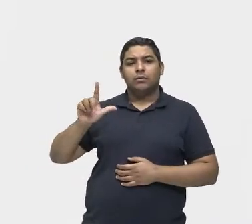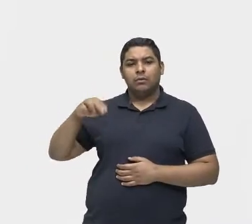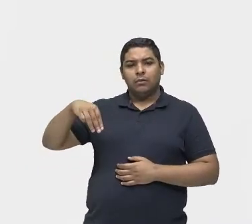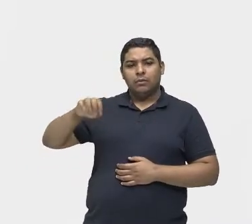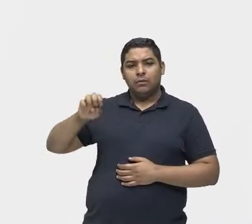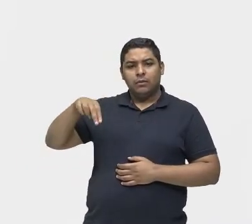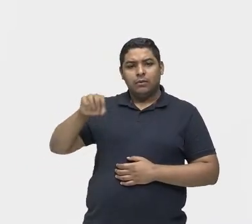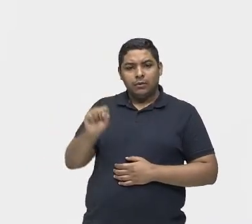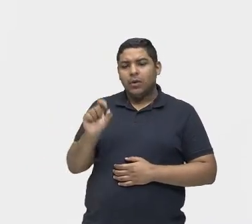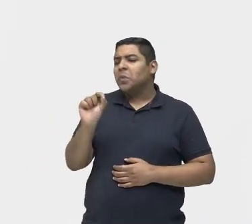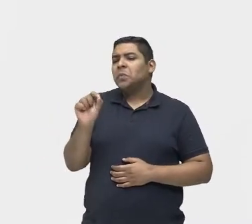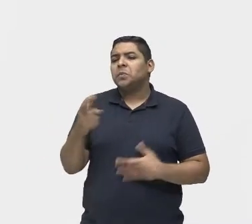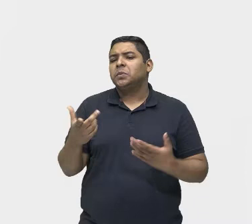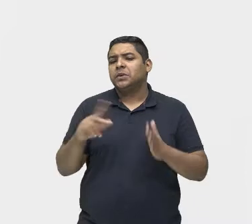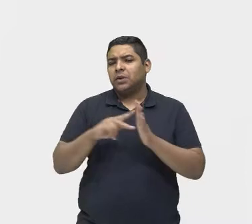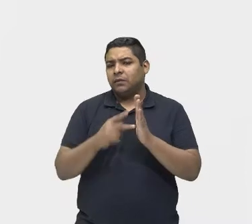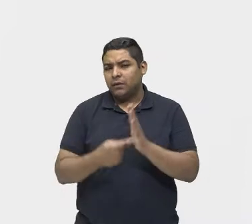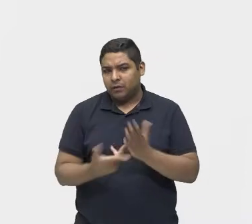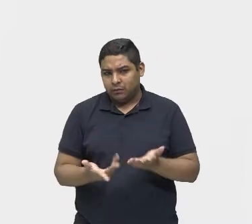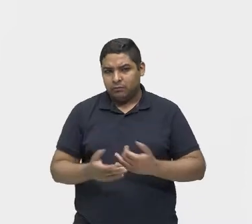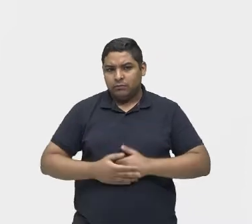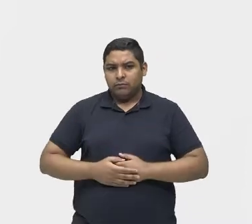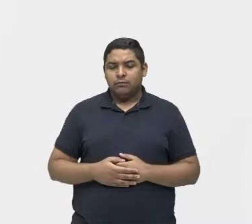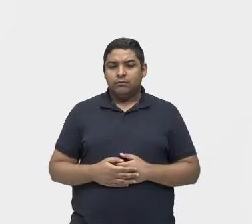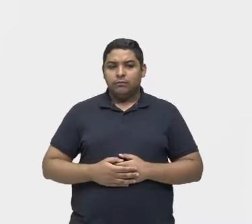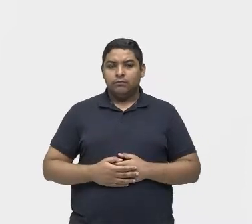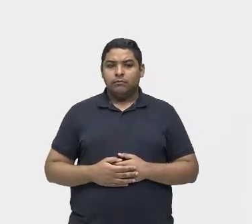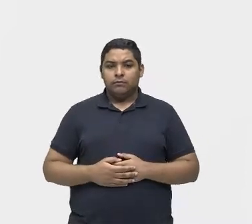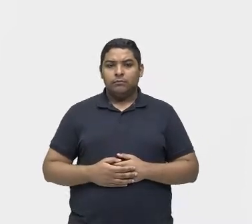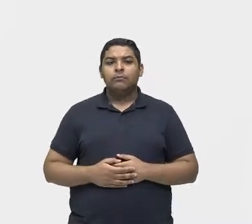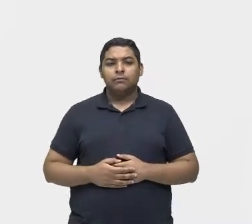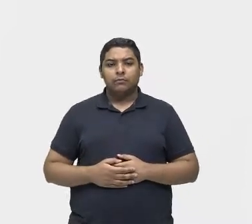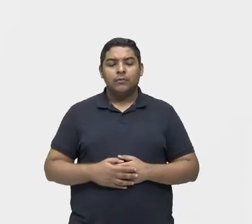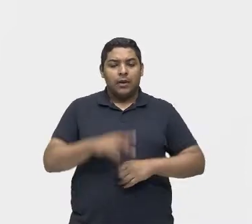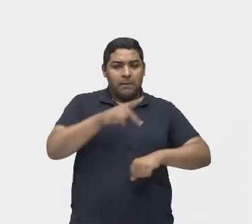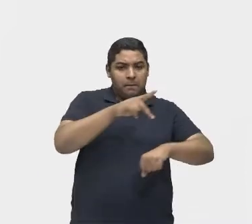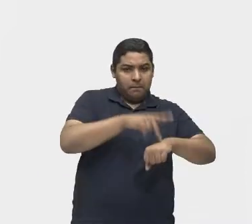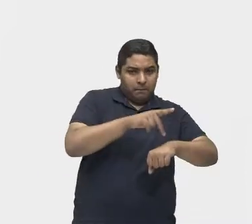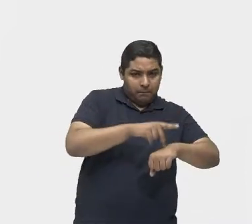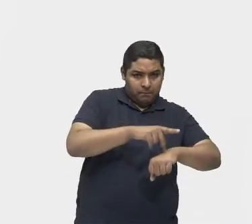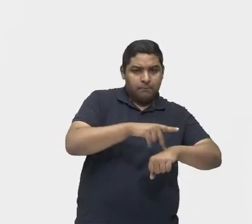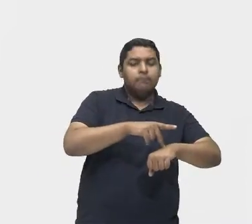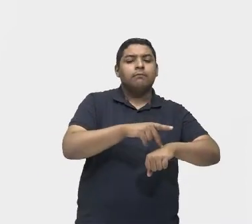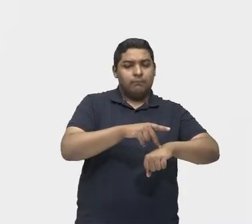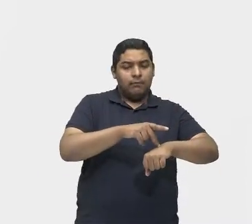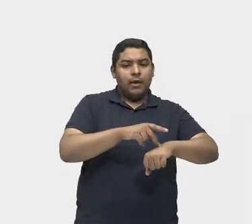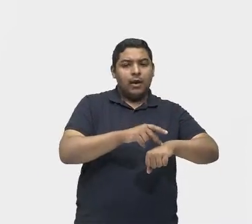o quê? Como consistiam em quê? Em 2 ou mais pedras grandes